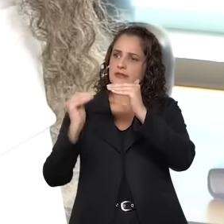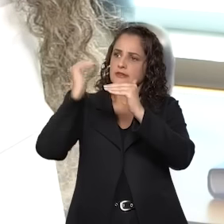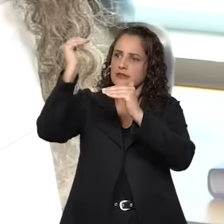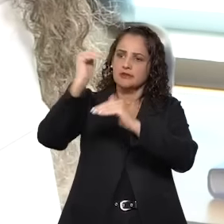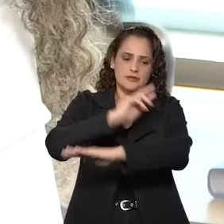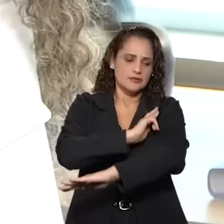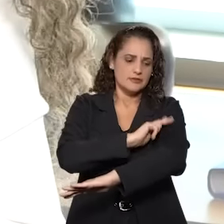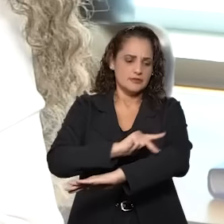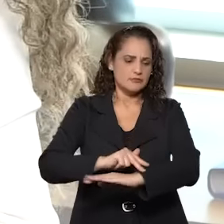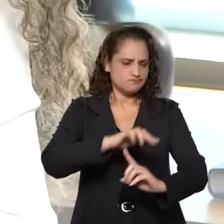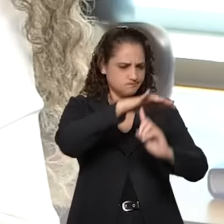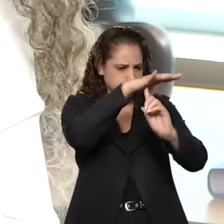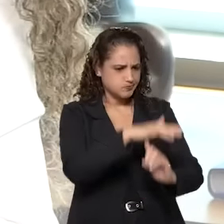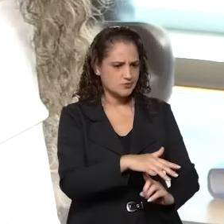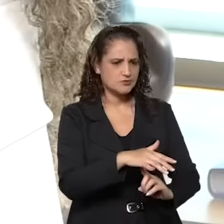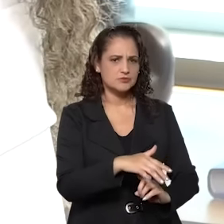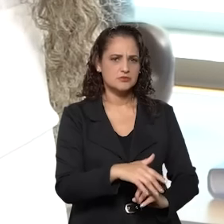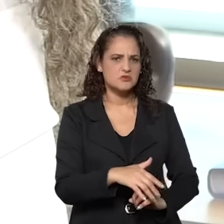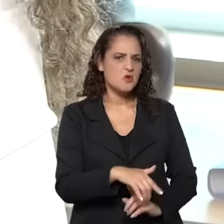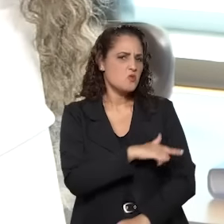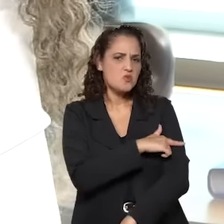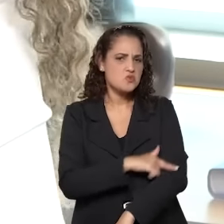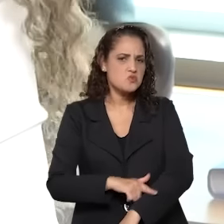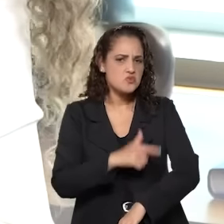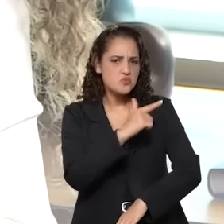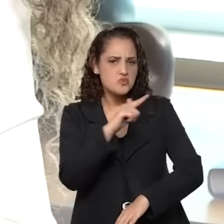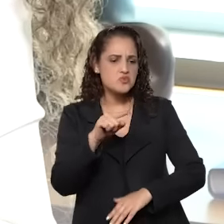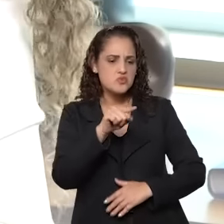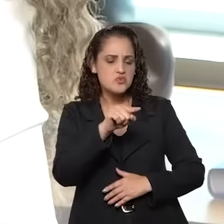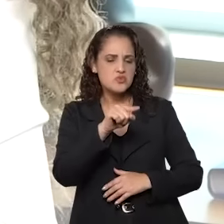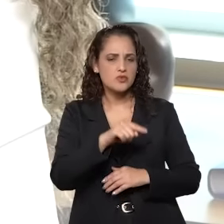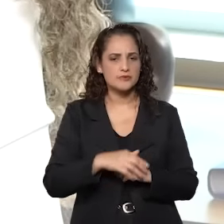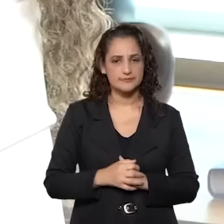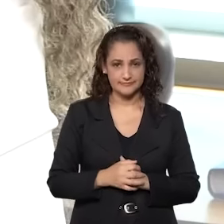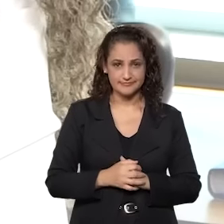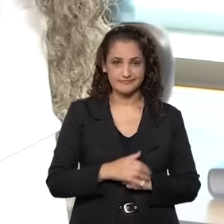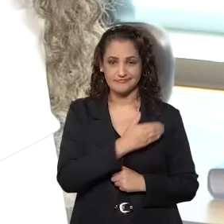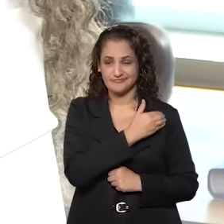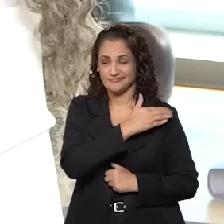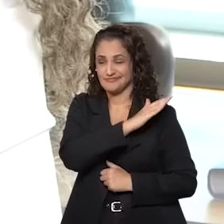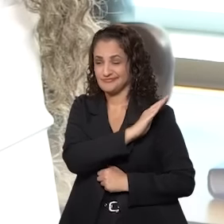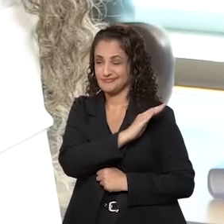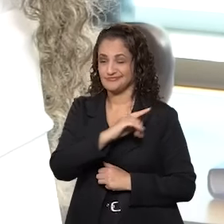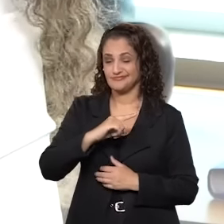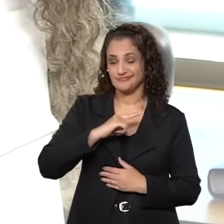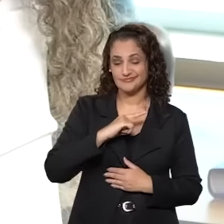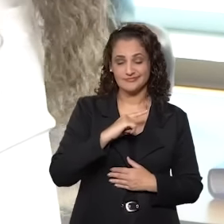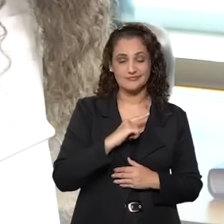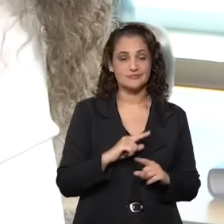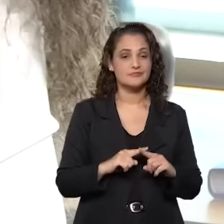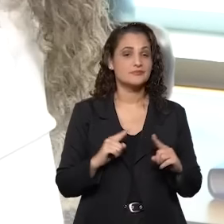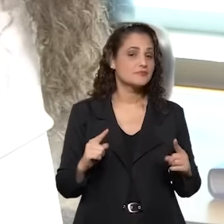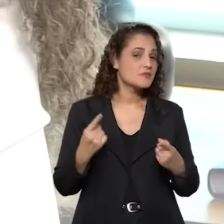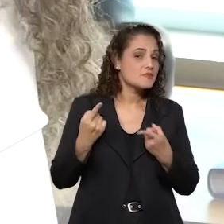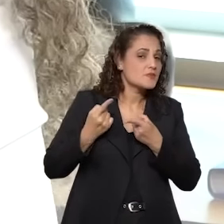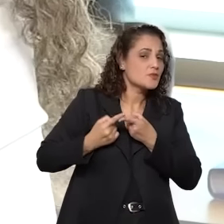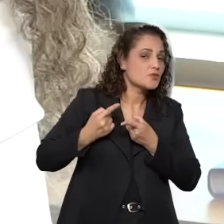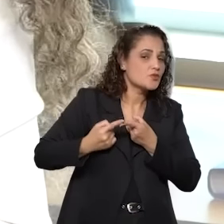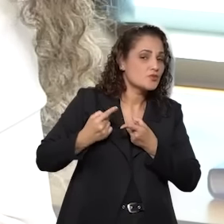ser ofensivo com você eu posso ser desrespeitoso com você eu eu sou preconceituoso preconceituosa